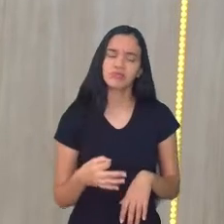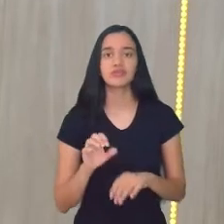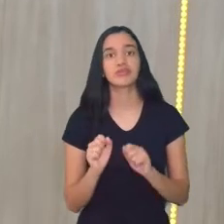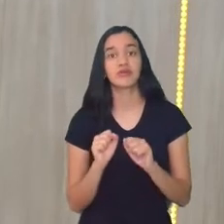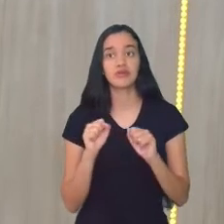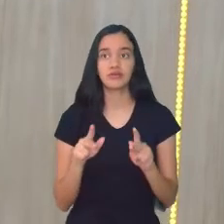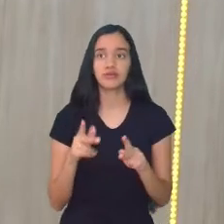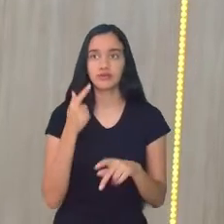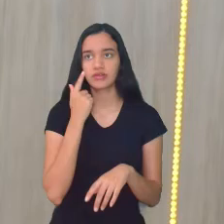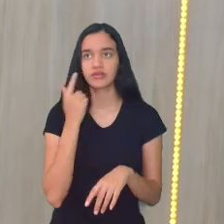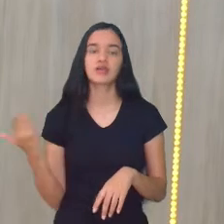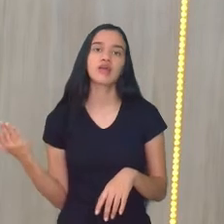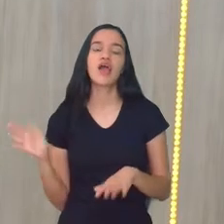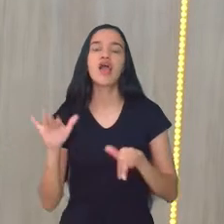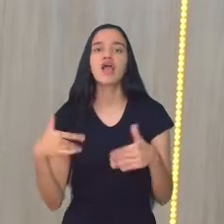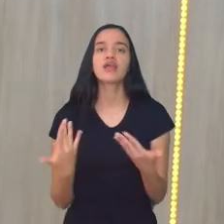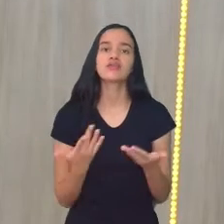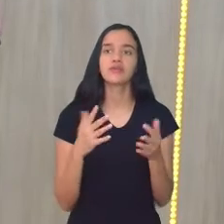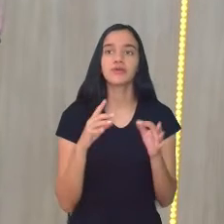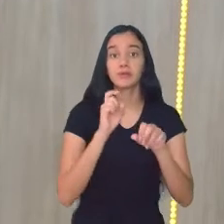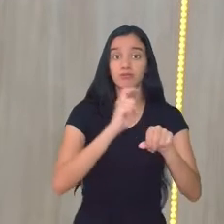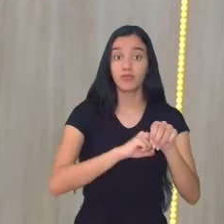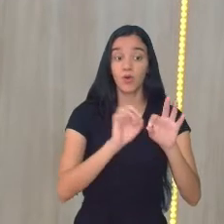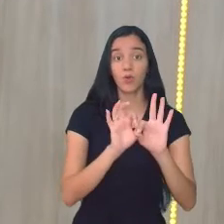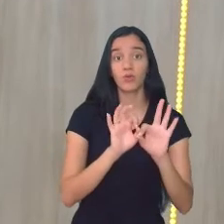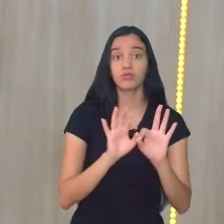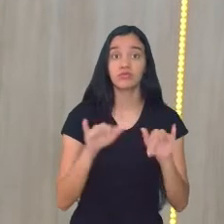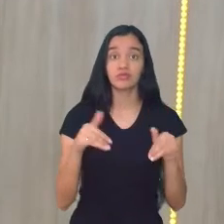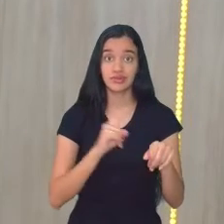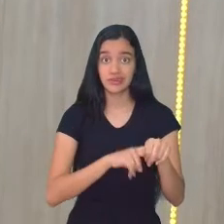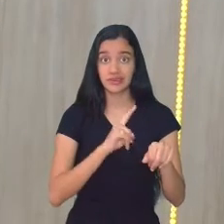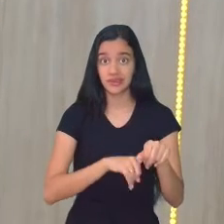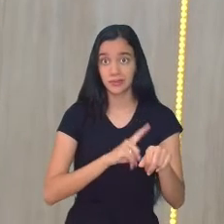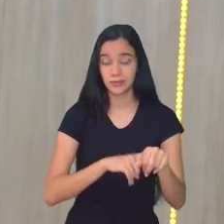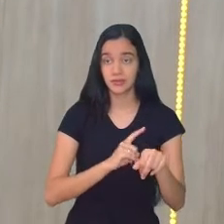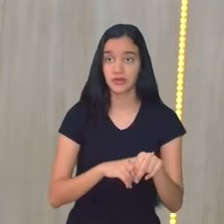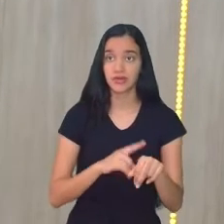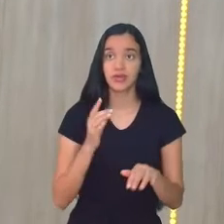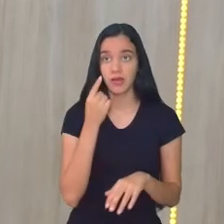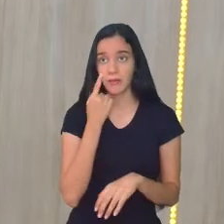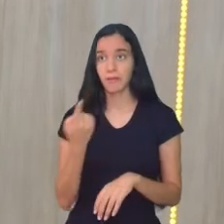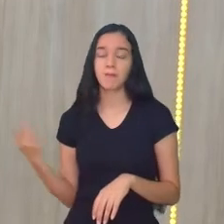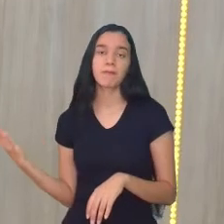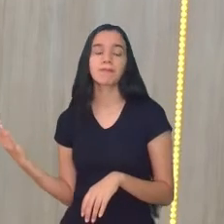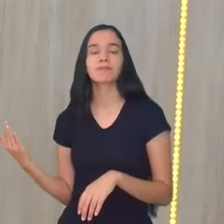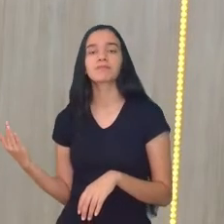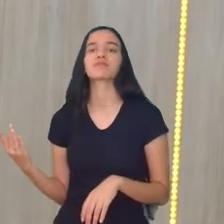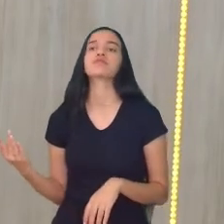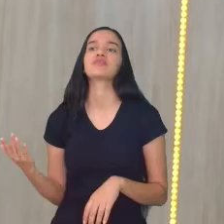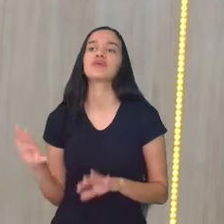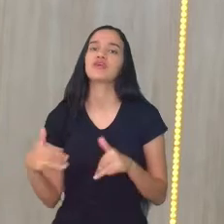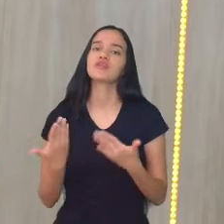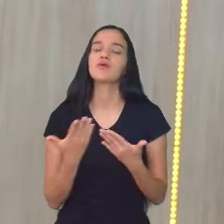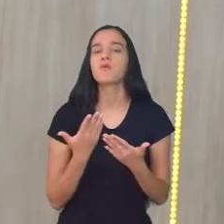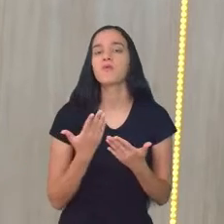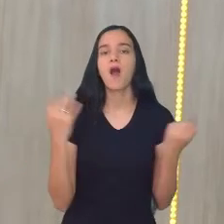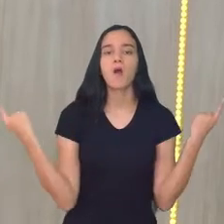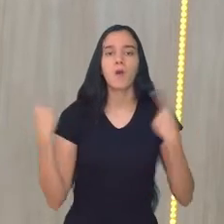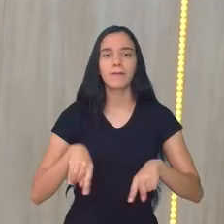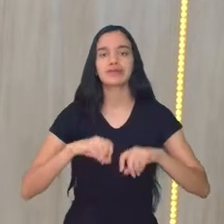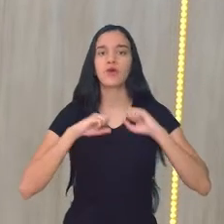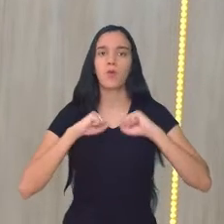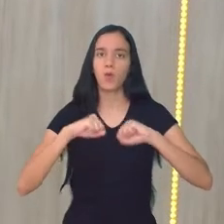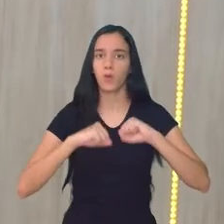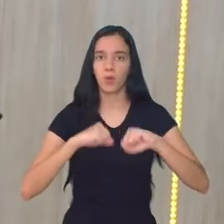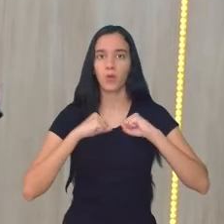tá? Então, medida de tempo. Olha, gente, aqui eu coloquei uma competição,